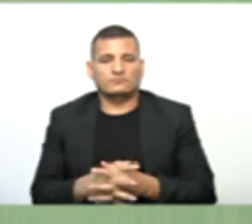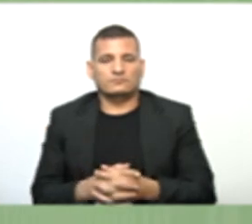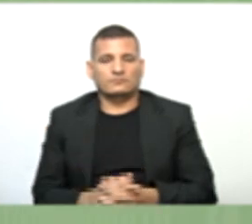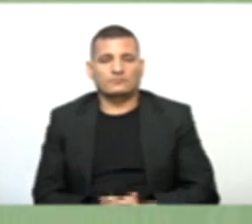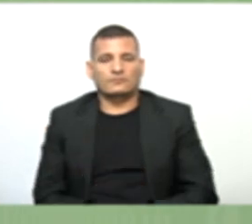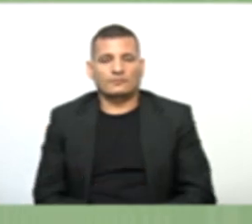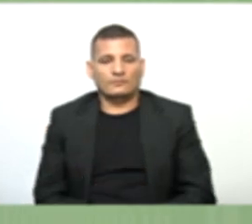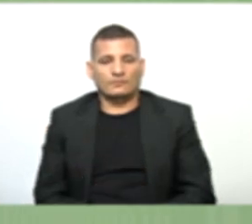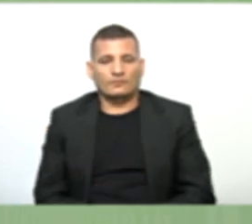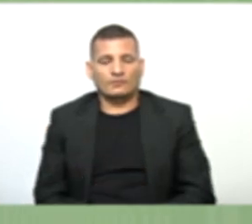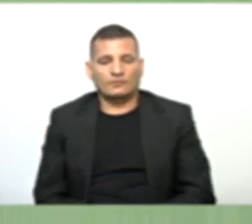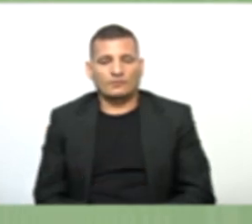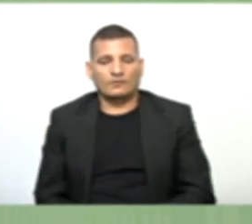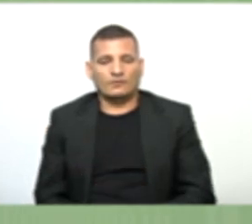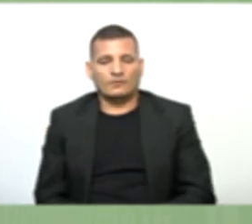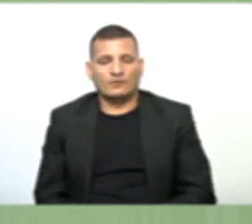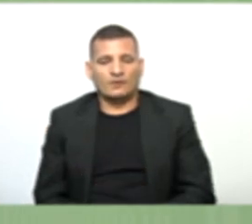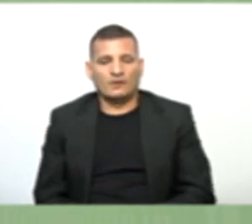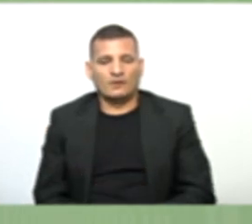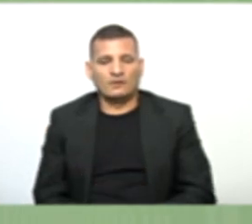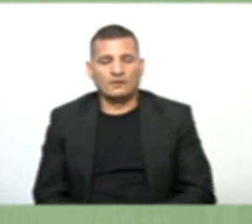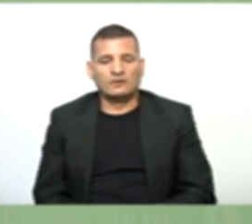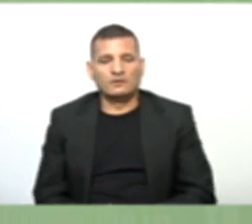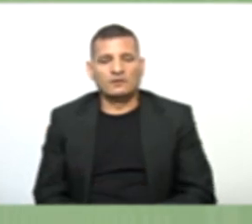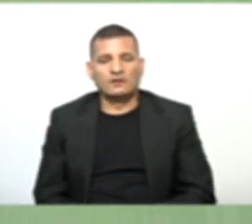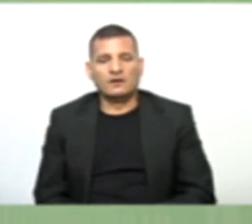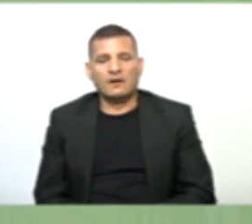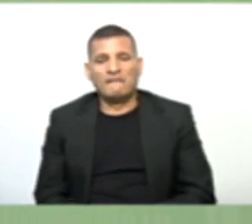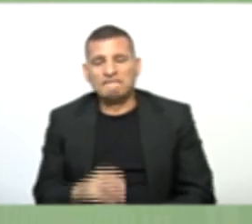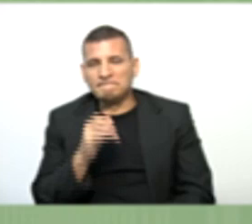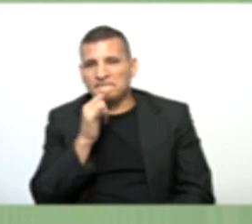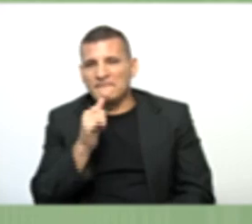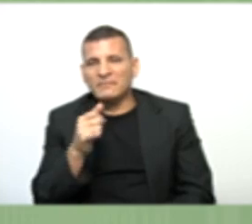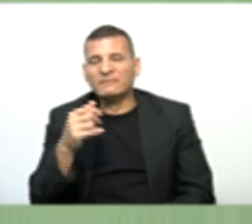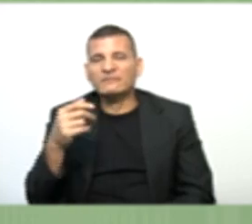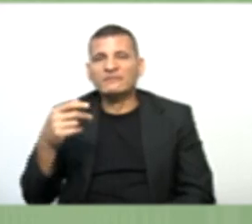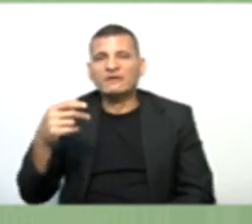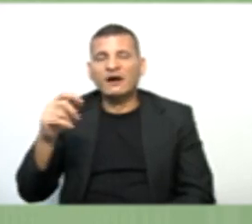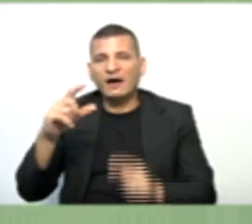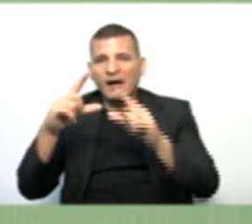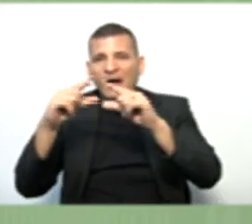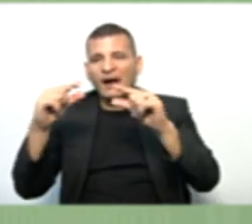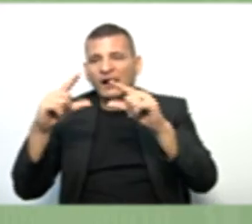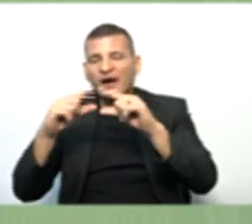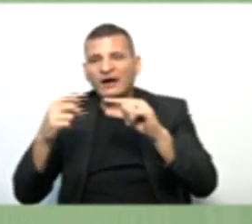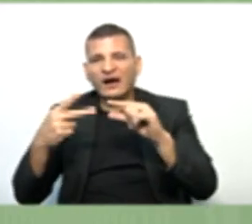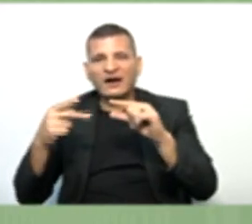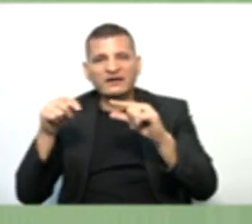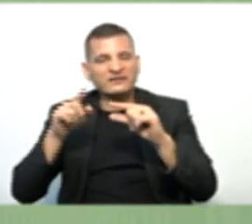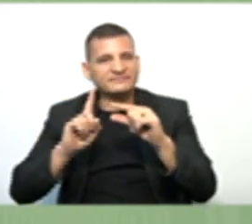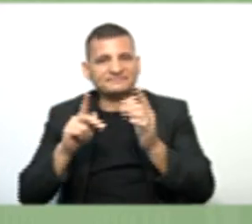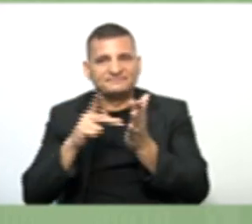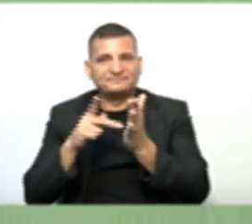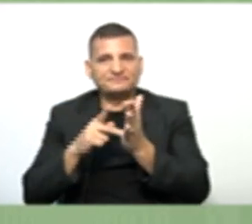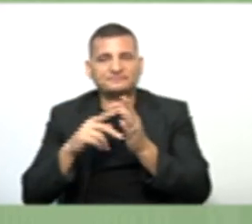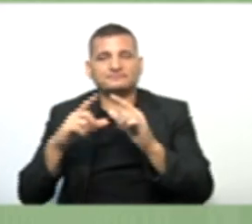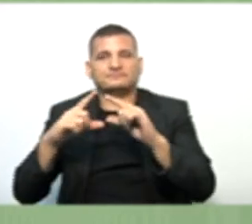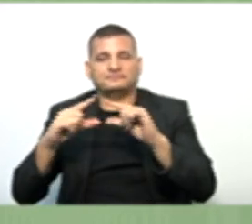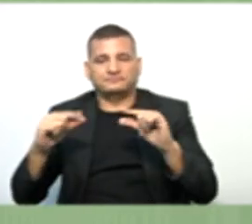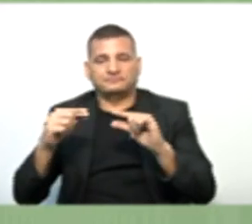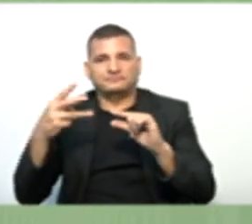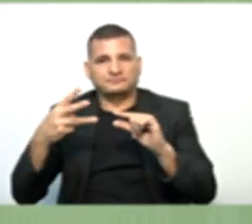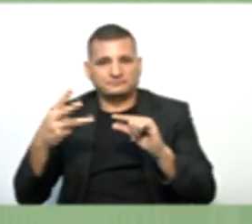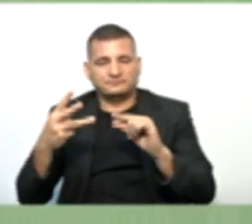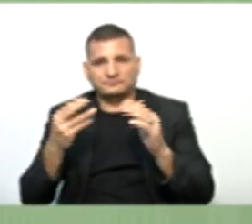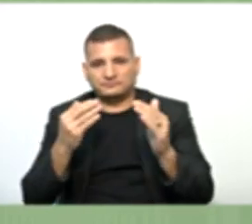do if-elif. A condição 2 não sendo verdadeira, ele passa a analisar a condição 3 e vai